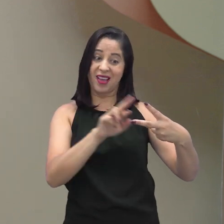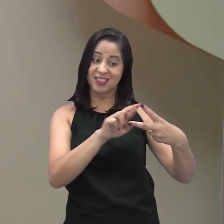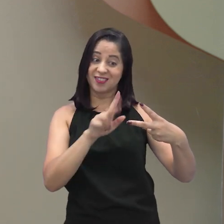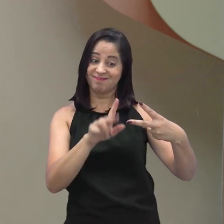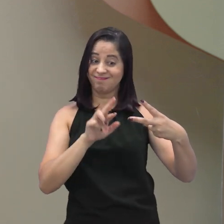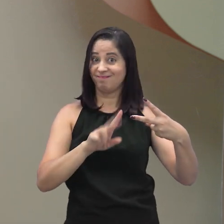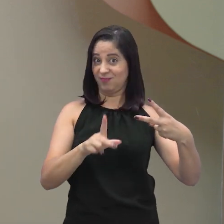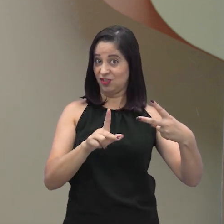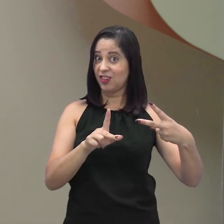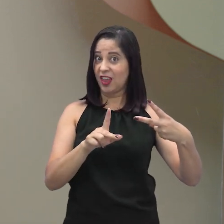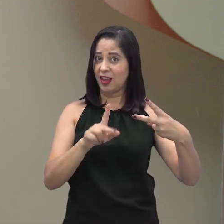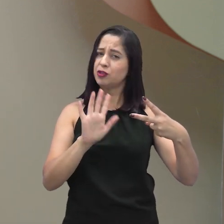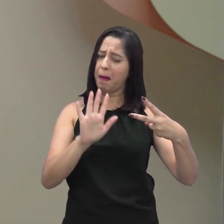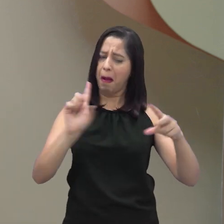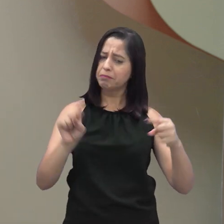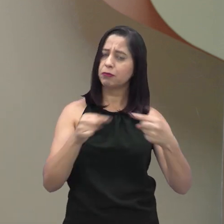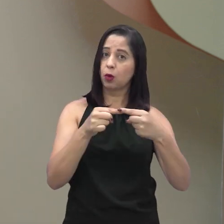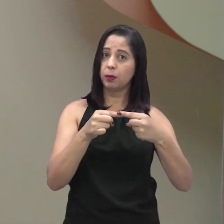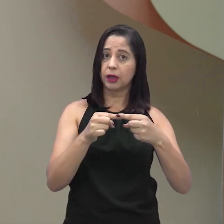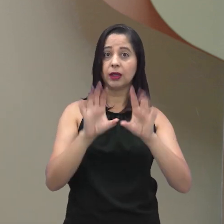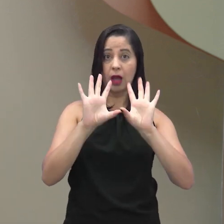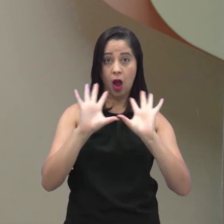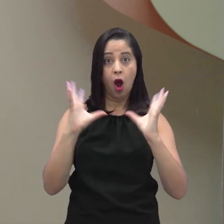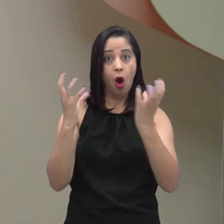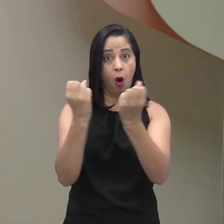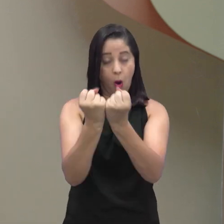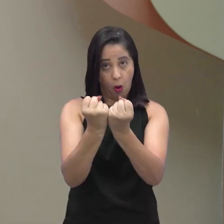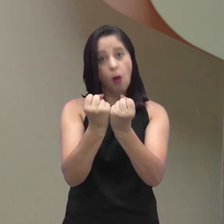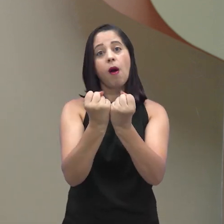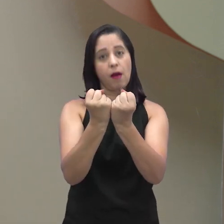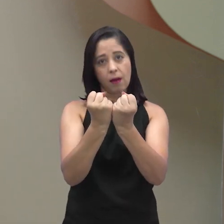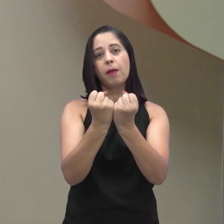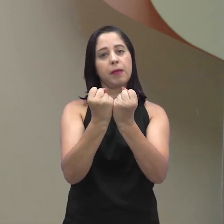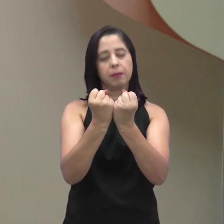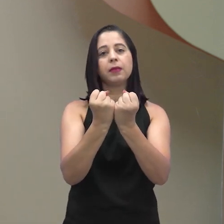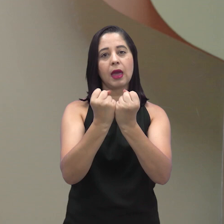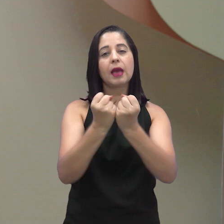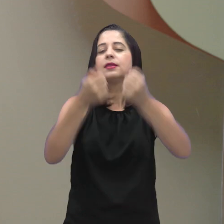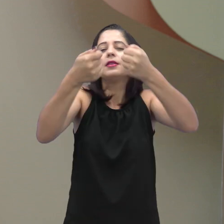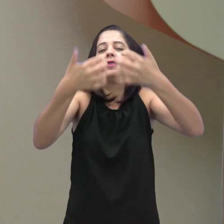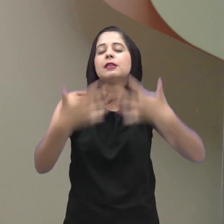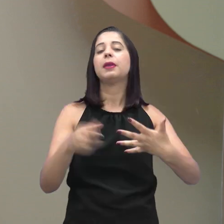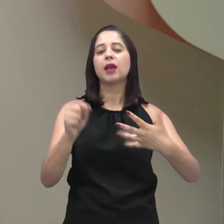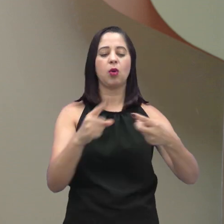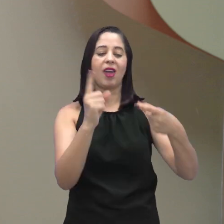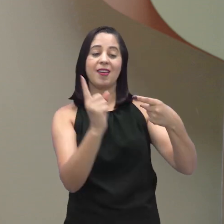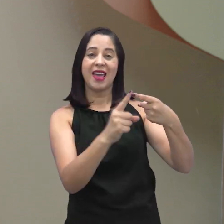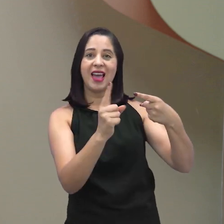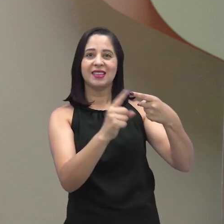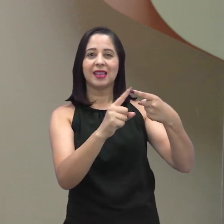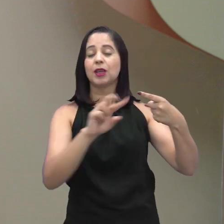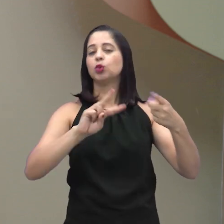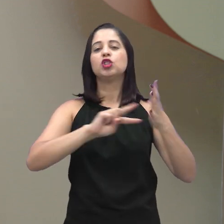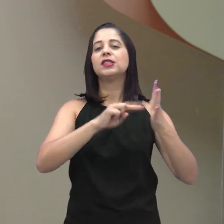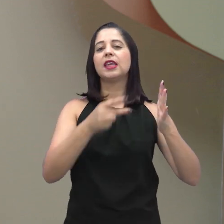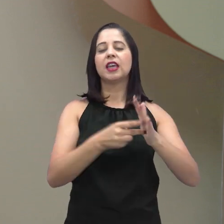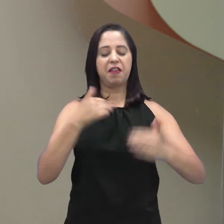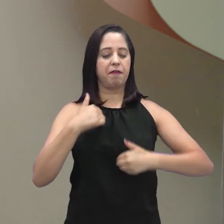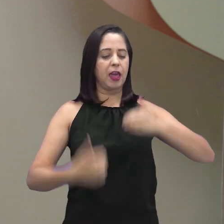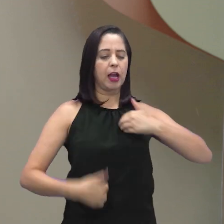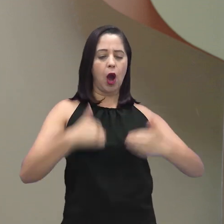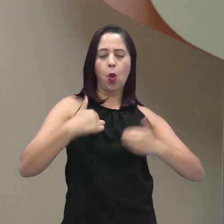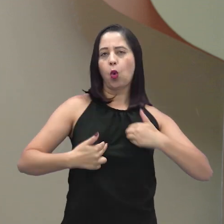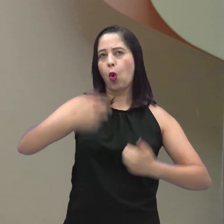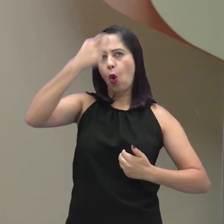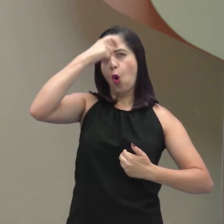se complementam. A OMS, a Organização Mundial da Saúde, define a saúde como completo bem-estar físico,